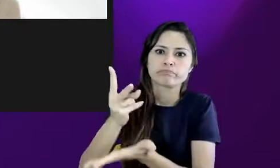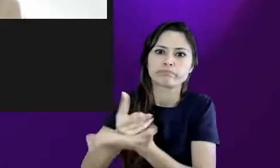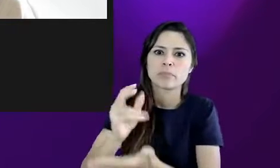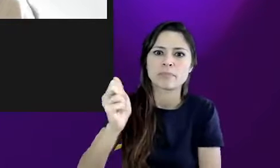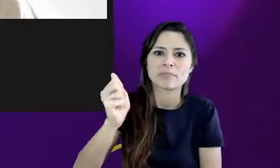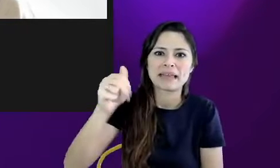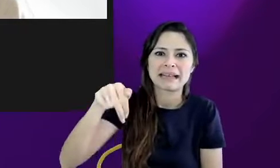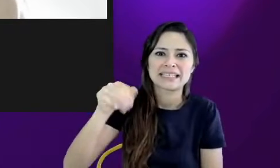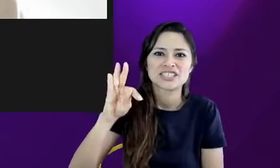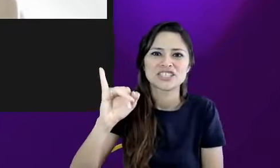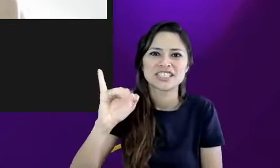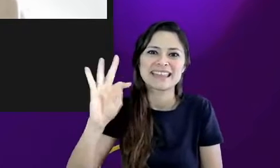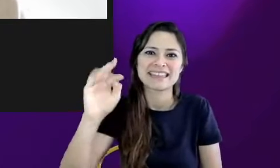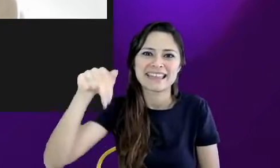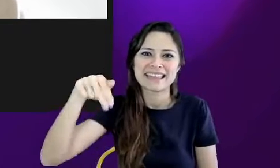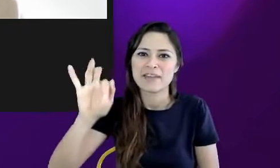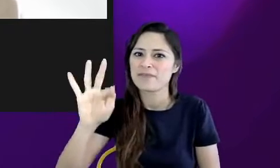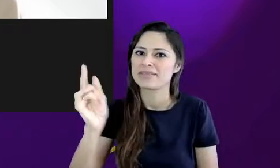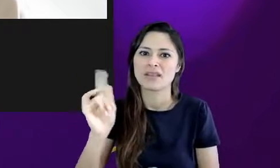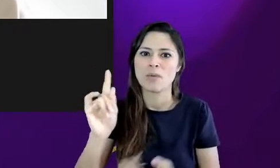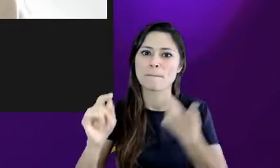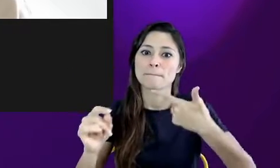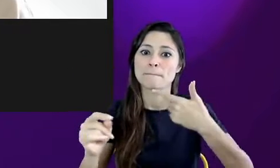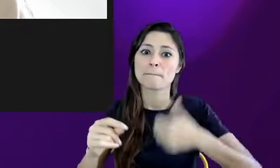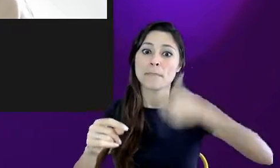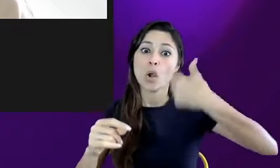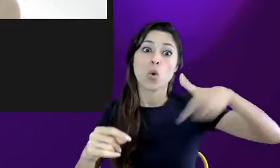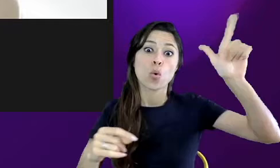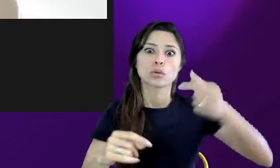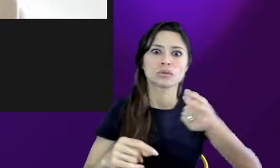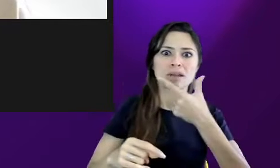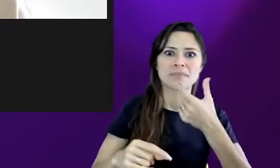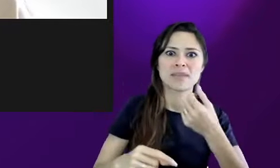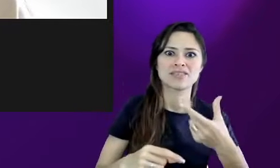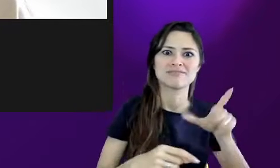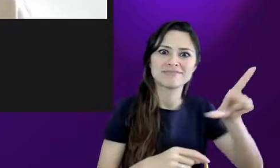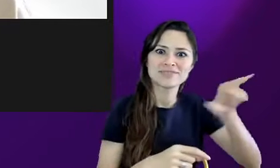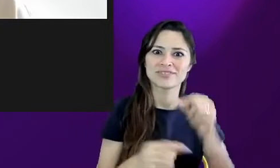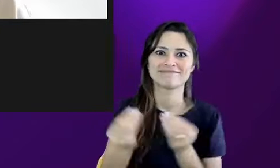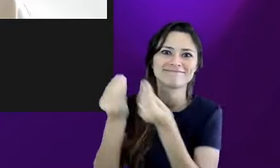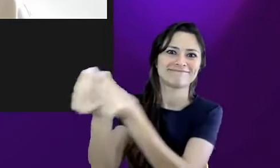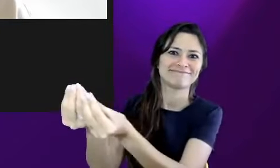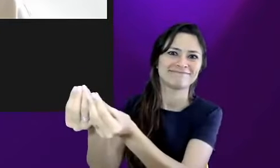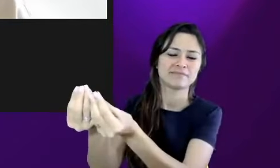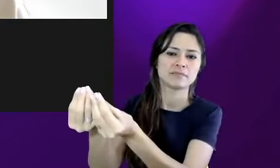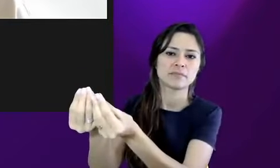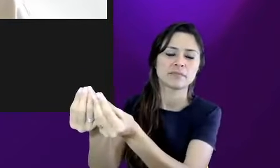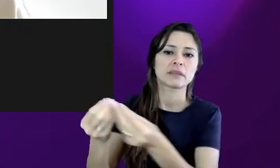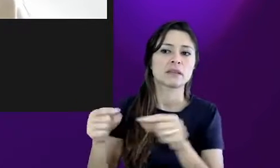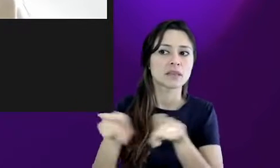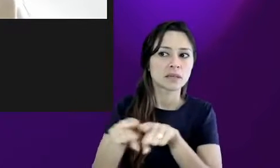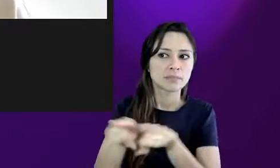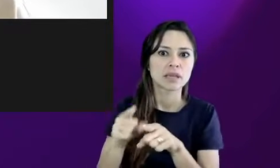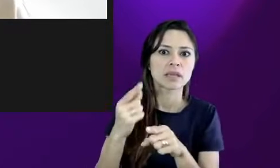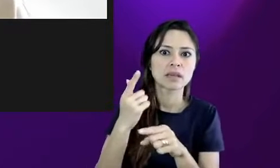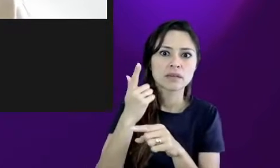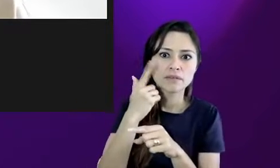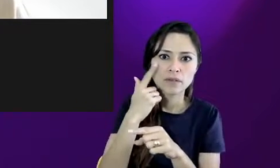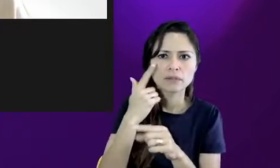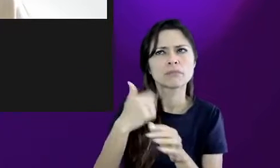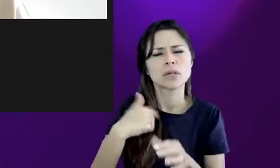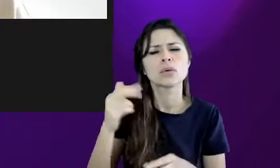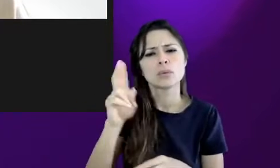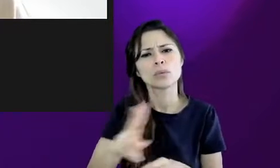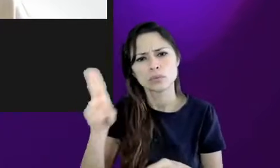daí a melhor alternativa seria mudar de classe. Quando há uma oportunidade para que isso seja utilizado, sim,